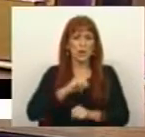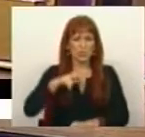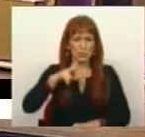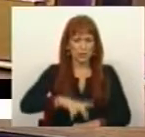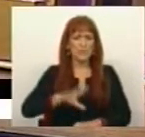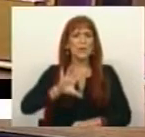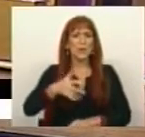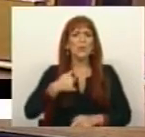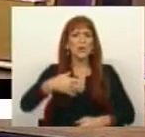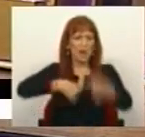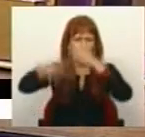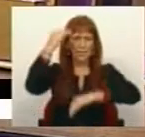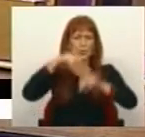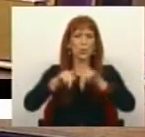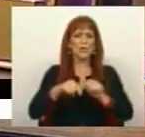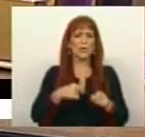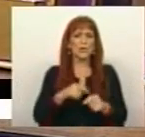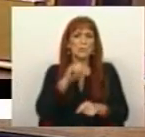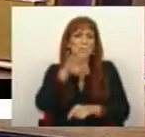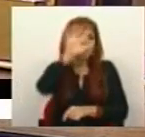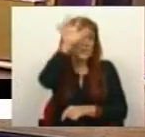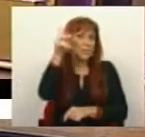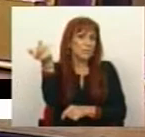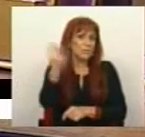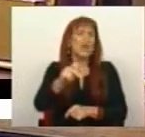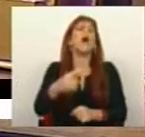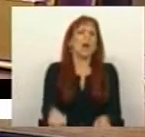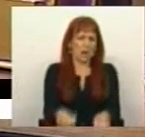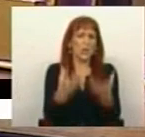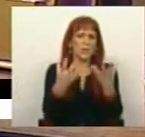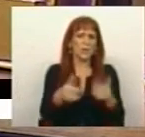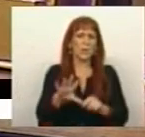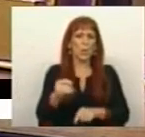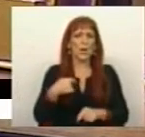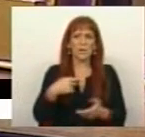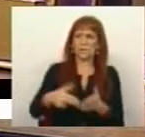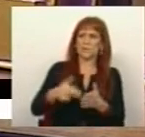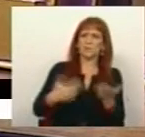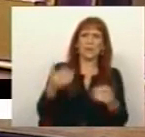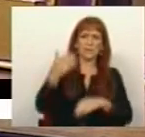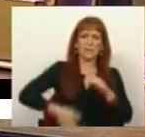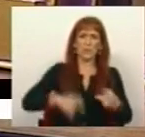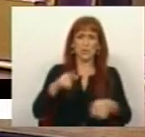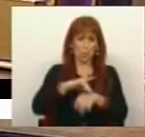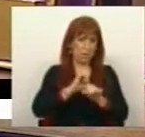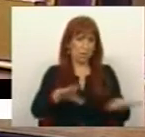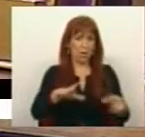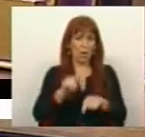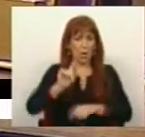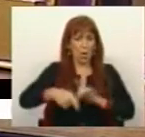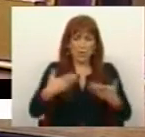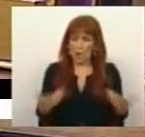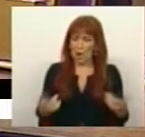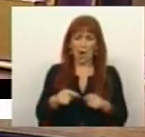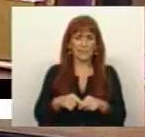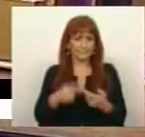E aquilo que temos aprendido é que os improváveis acontecem e quando menos se espera, como é o caso da pandemia pela qual